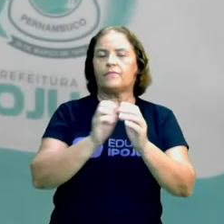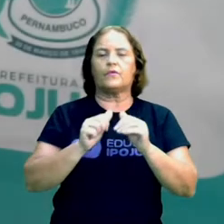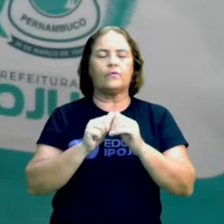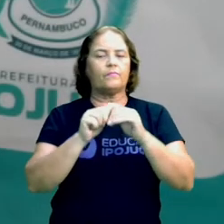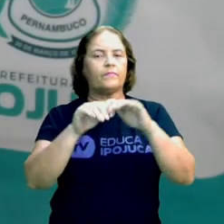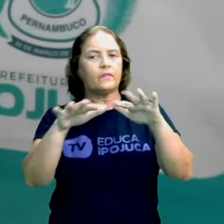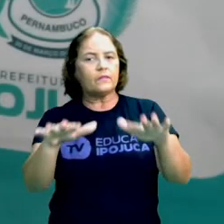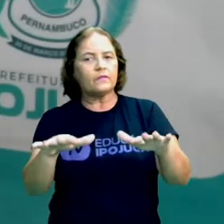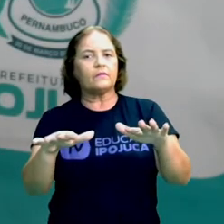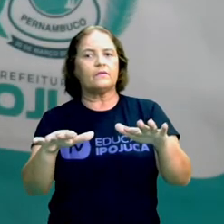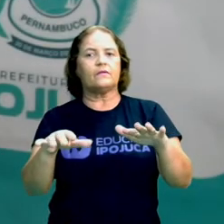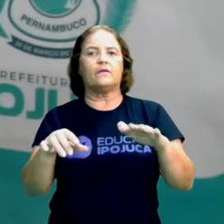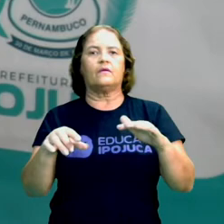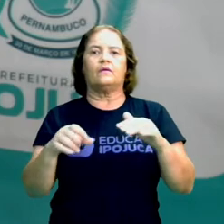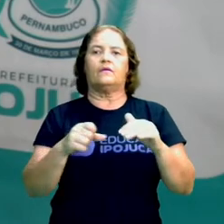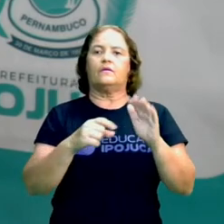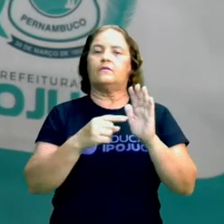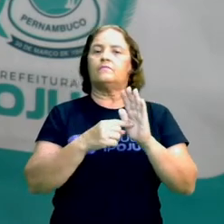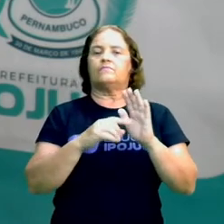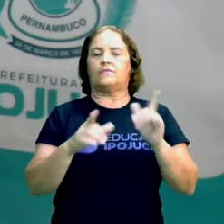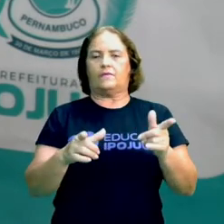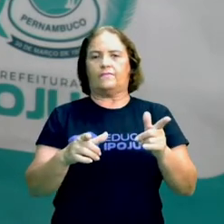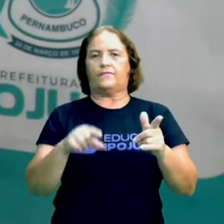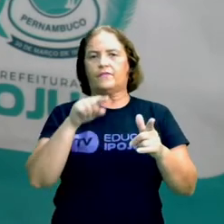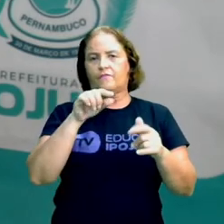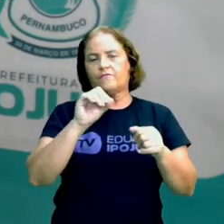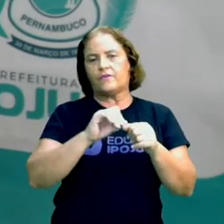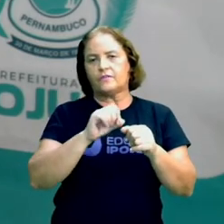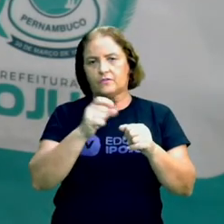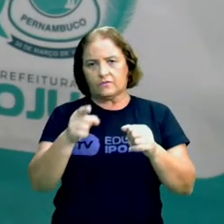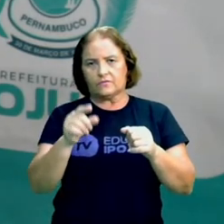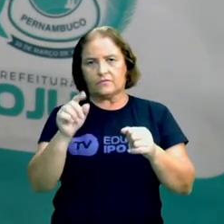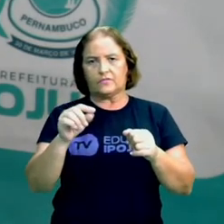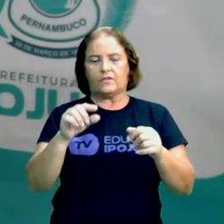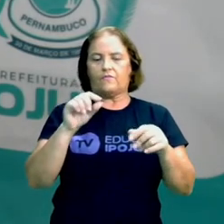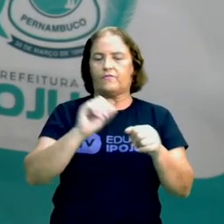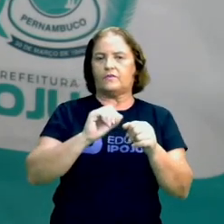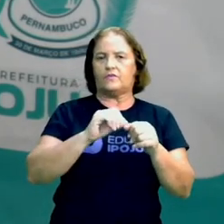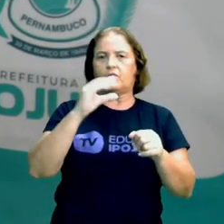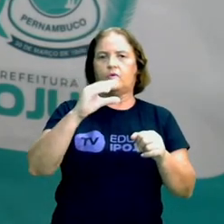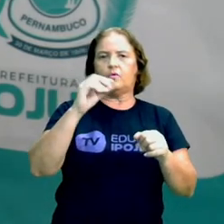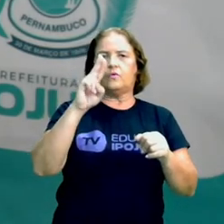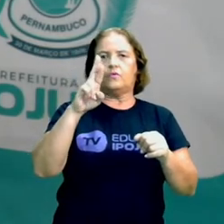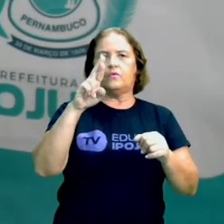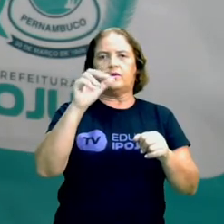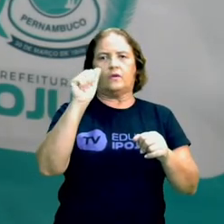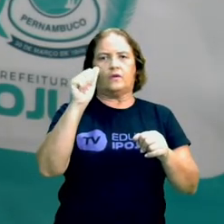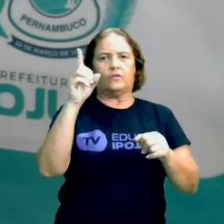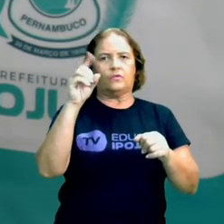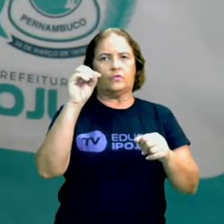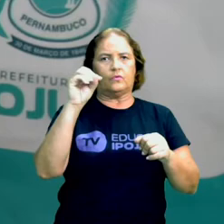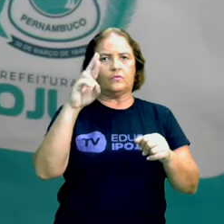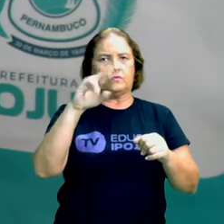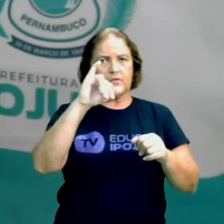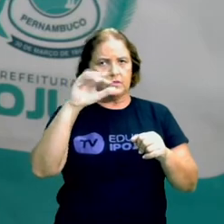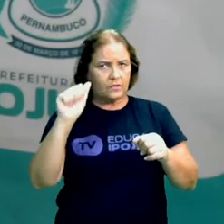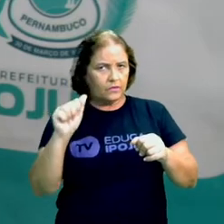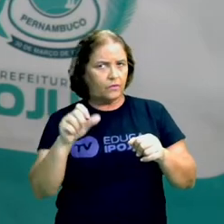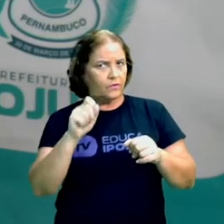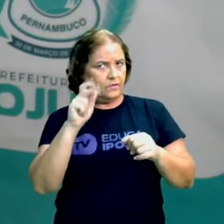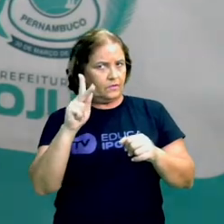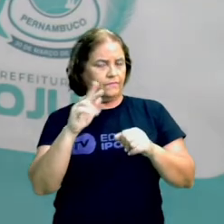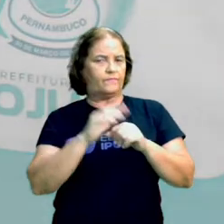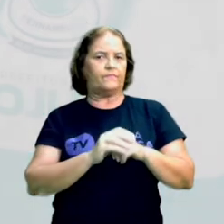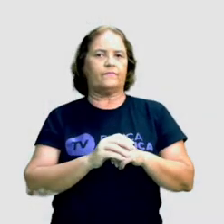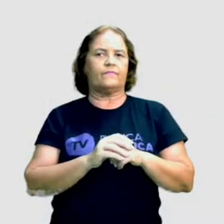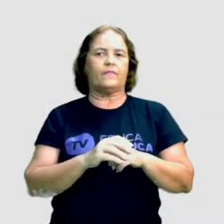isso, vocês estão praticando e fazendo a curadoria. Ok, pessoal? Mas vamos ao nosso desafio da